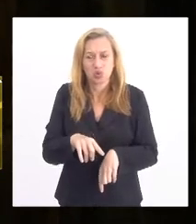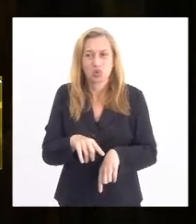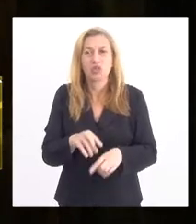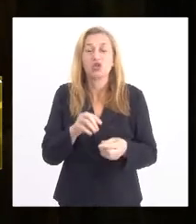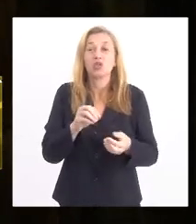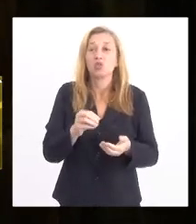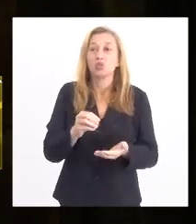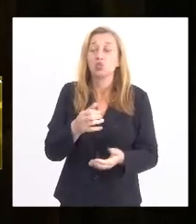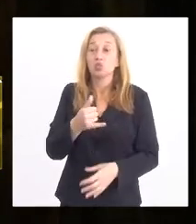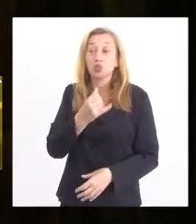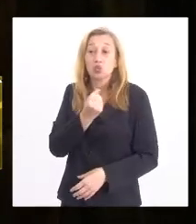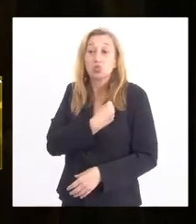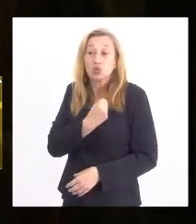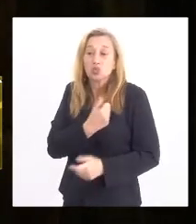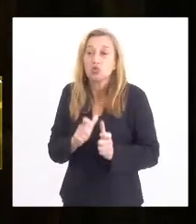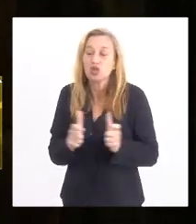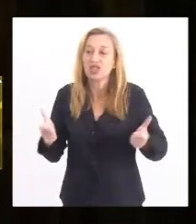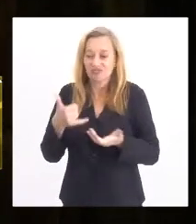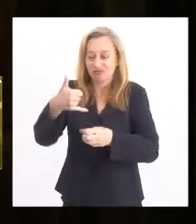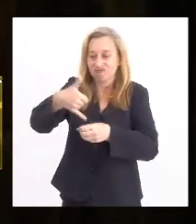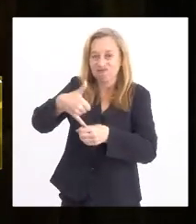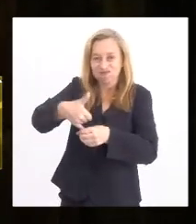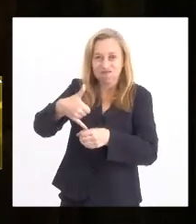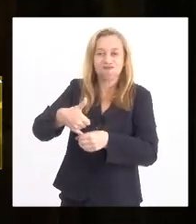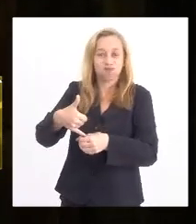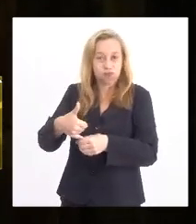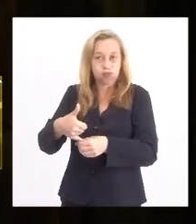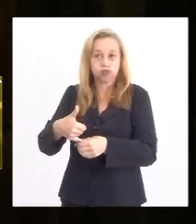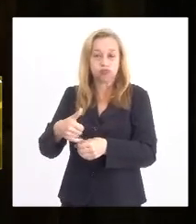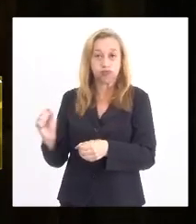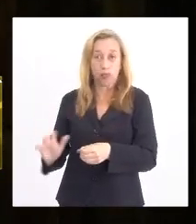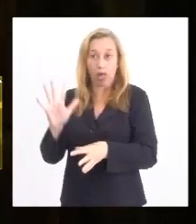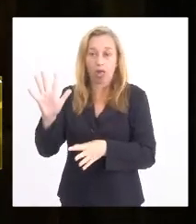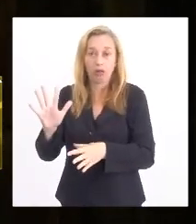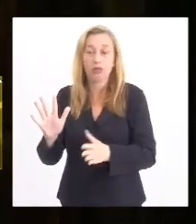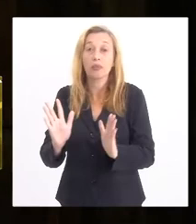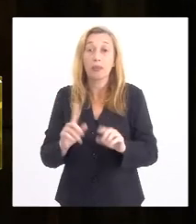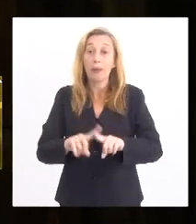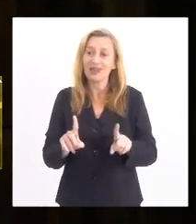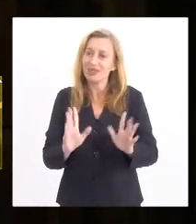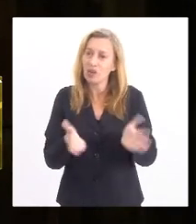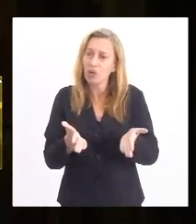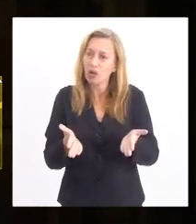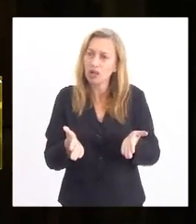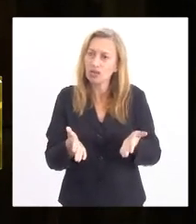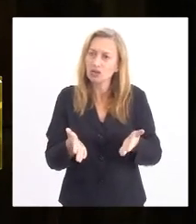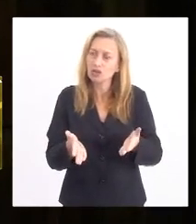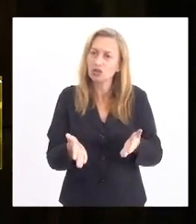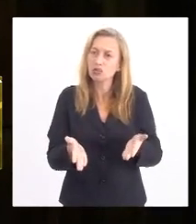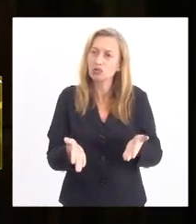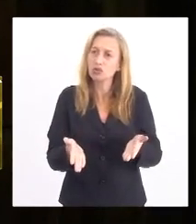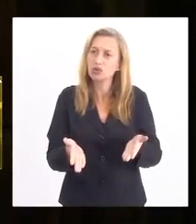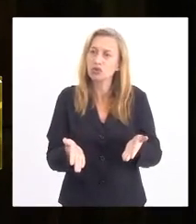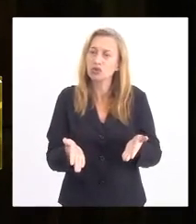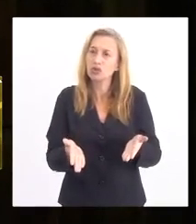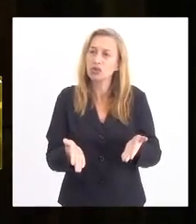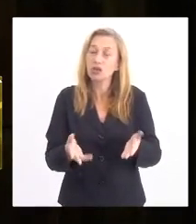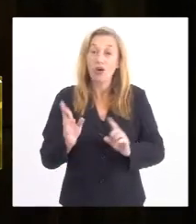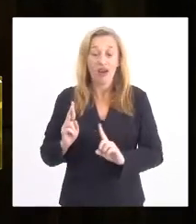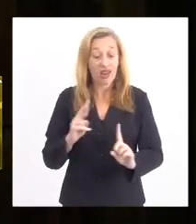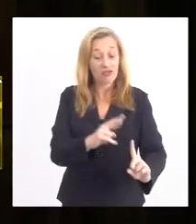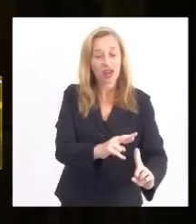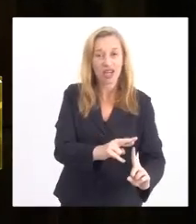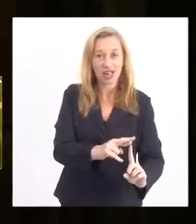combustíveis que a gente tem acompanhado no mundo todo mas aqui estamos na recuperação Queiroz nós somos